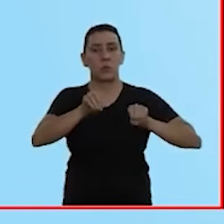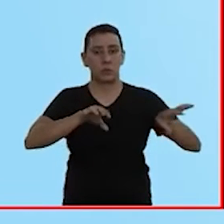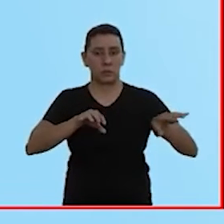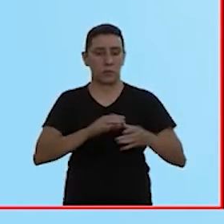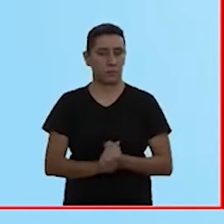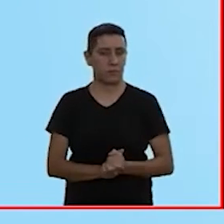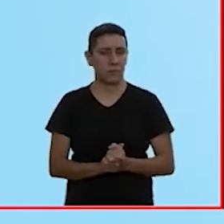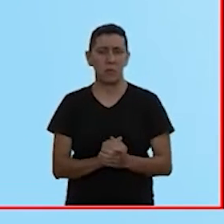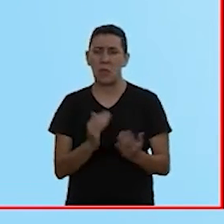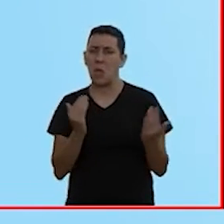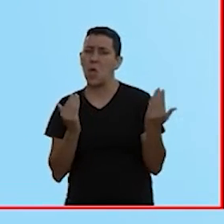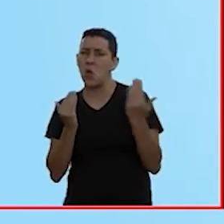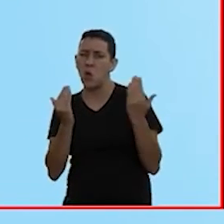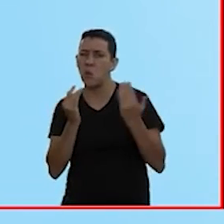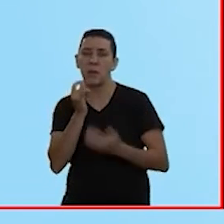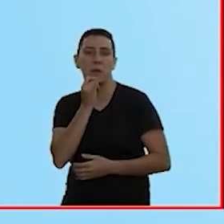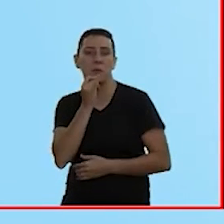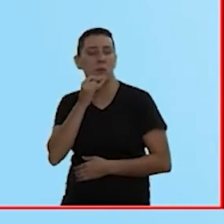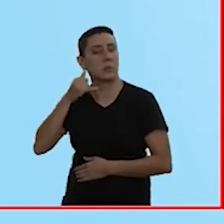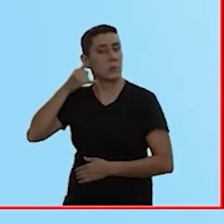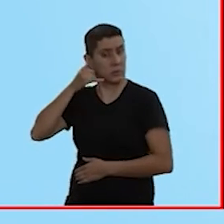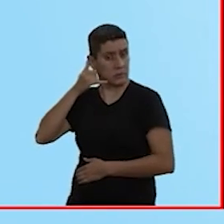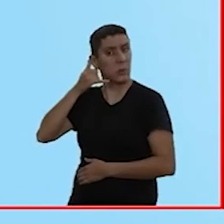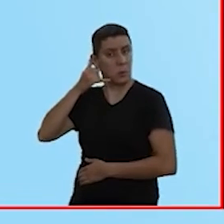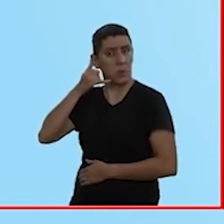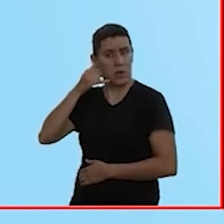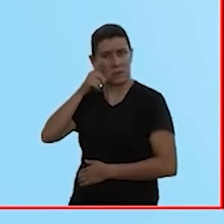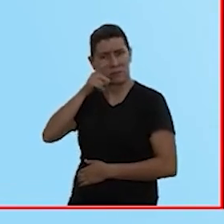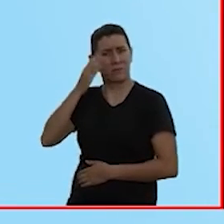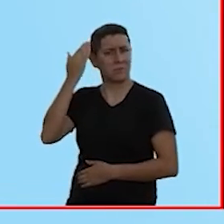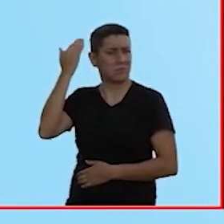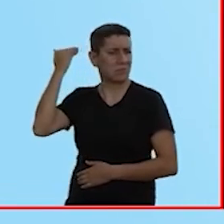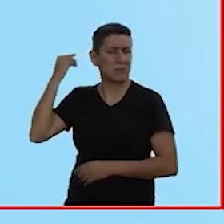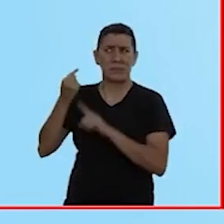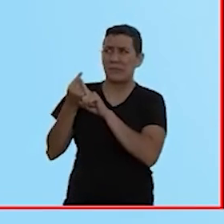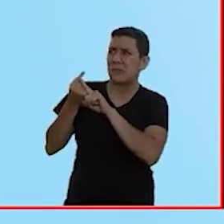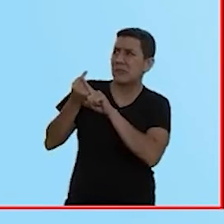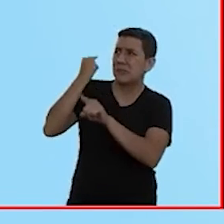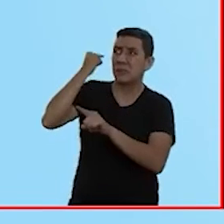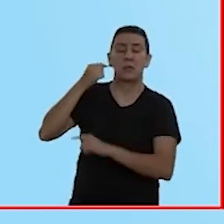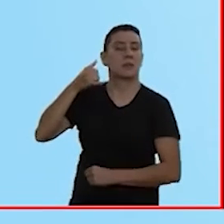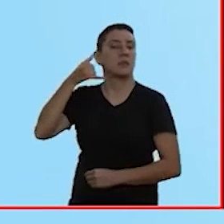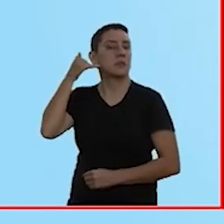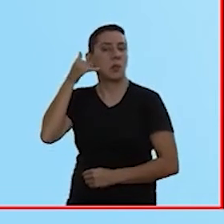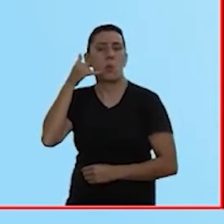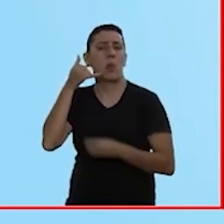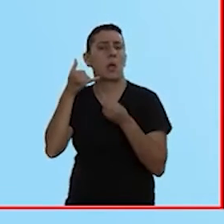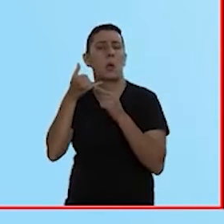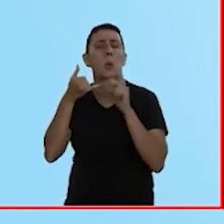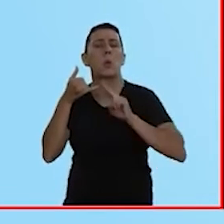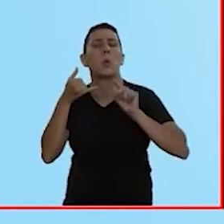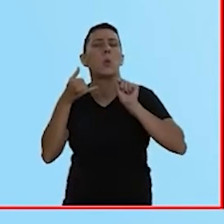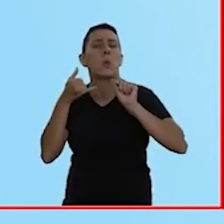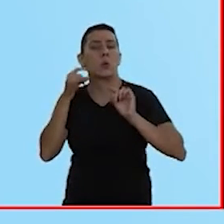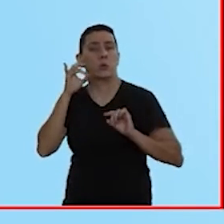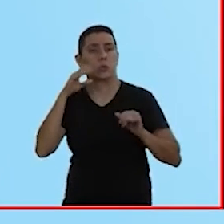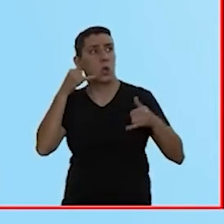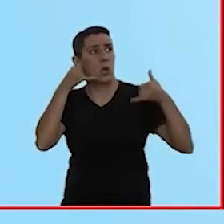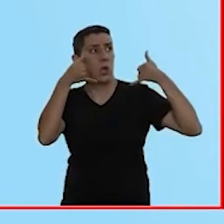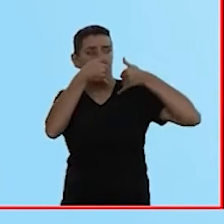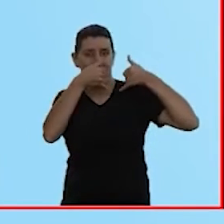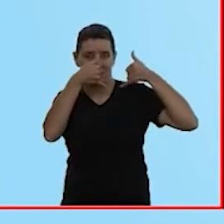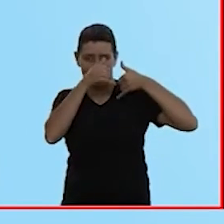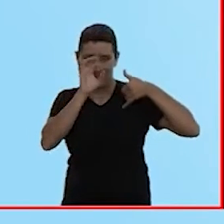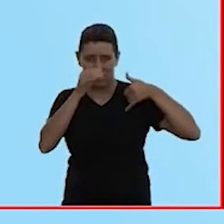evolução dos telefones celulares né a gente percebe que não passado os telefones eles eram utilizados basicamente para fazer